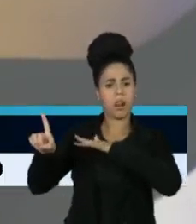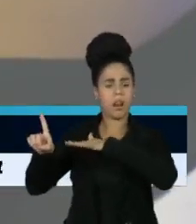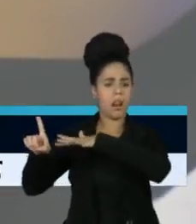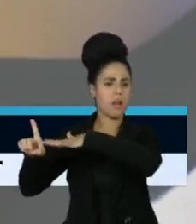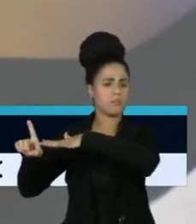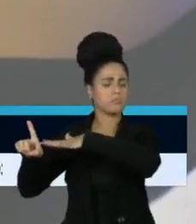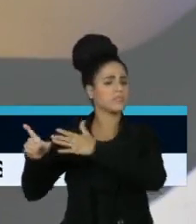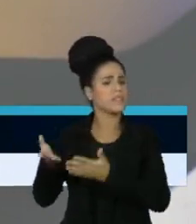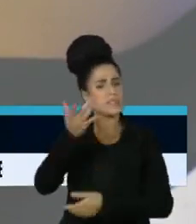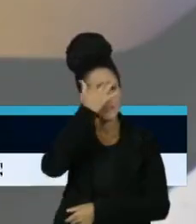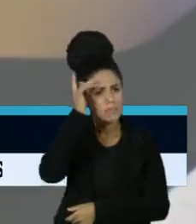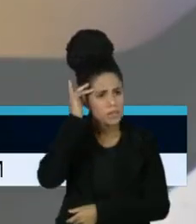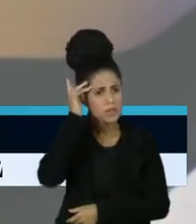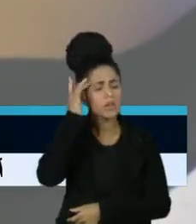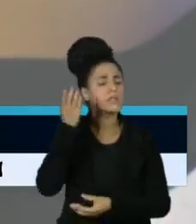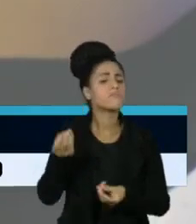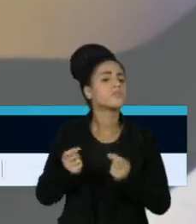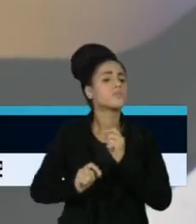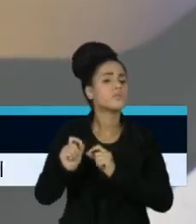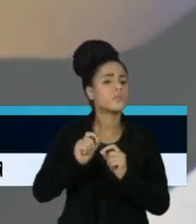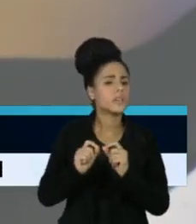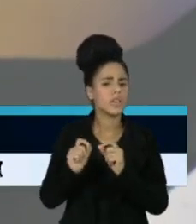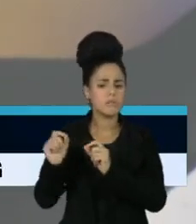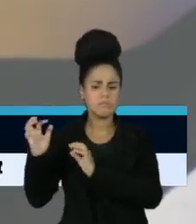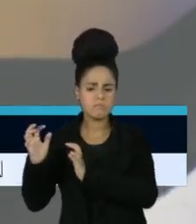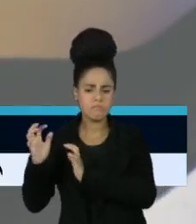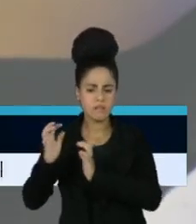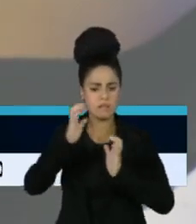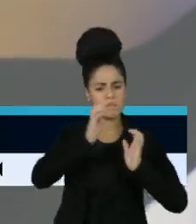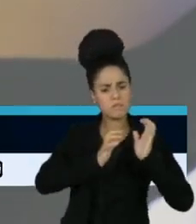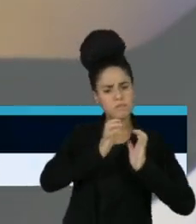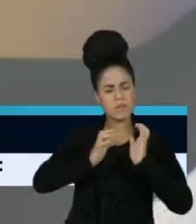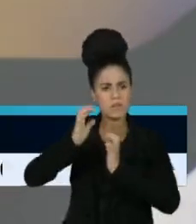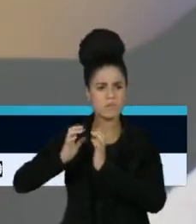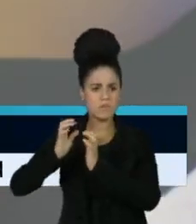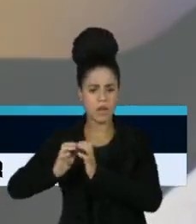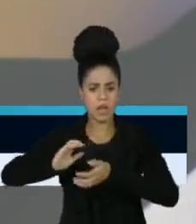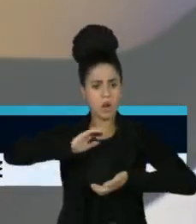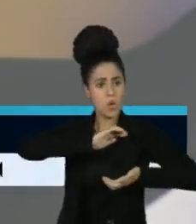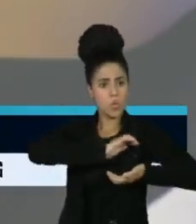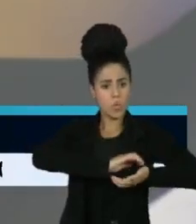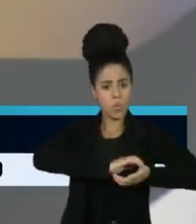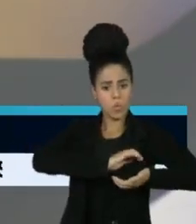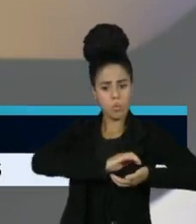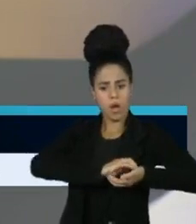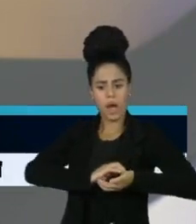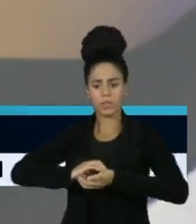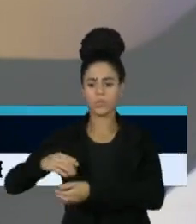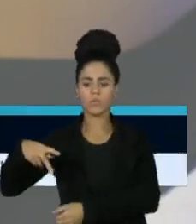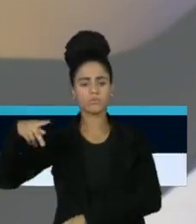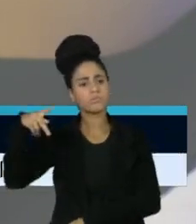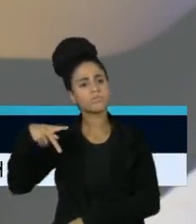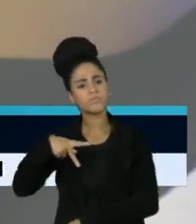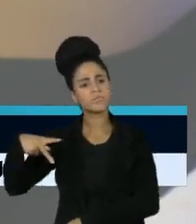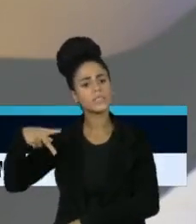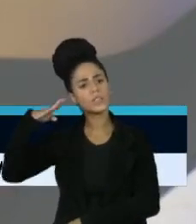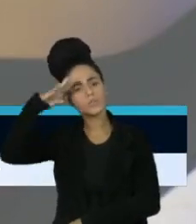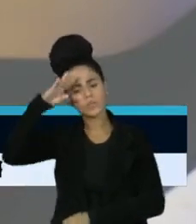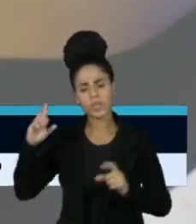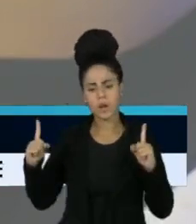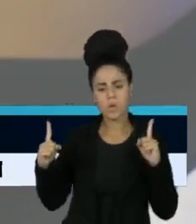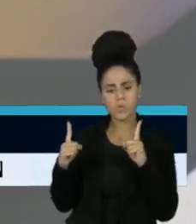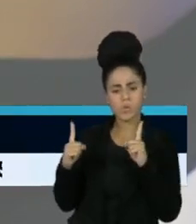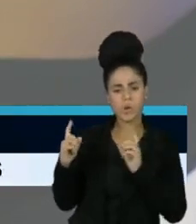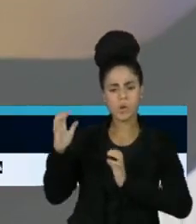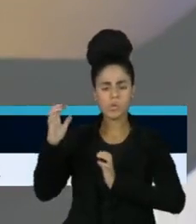esse argumento de que nessa briga entre o STF e o Bolsonaro acabou